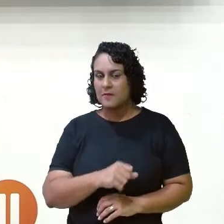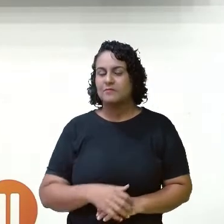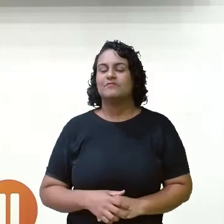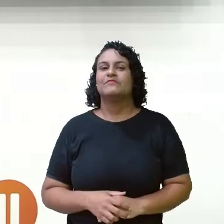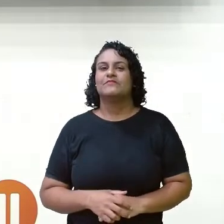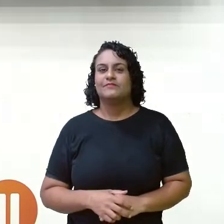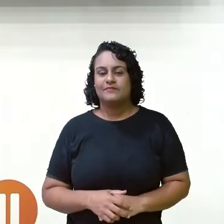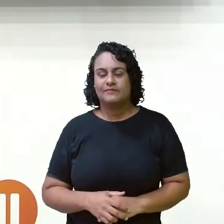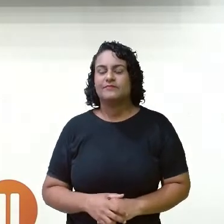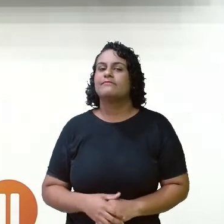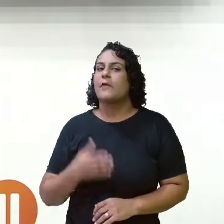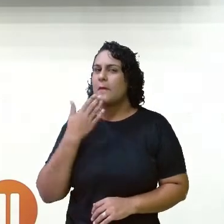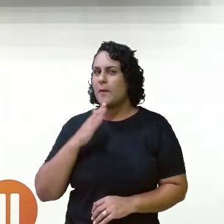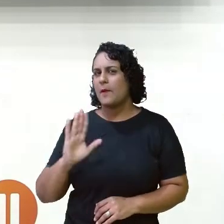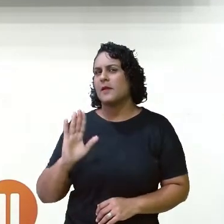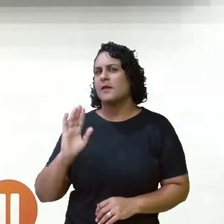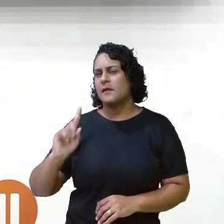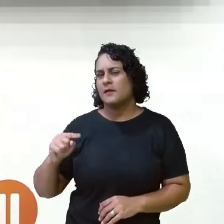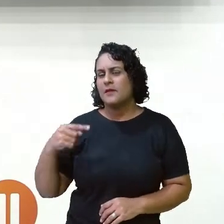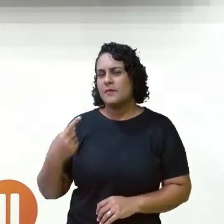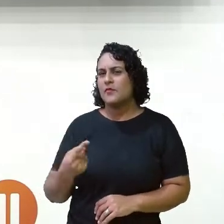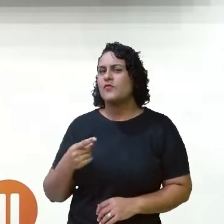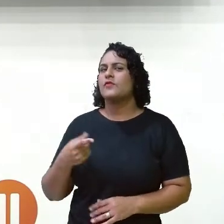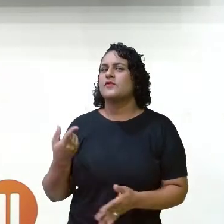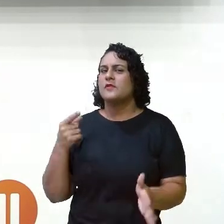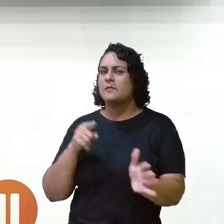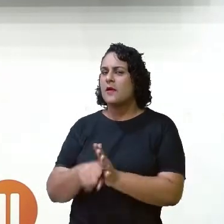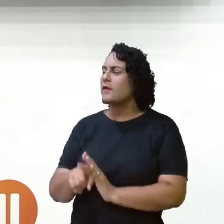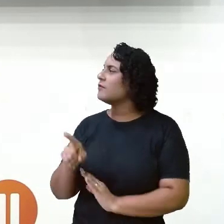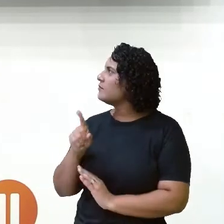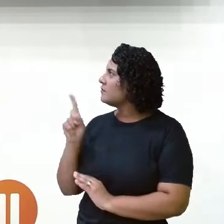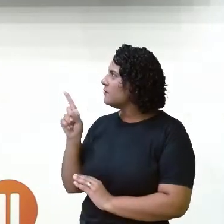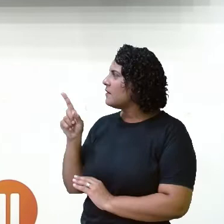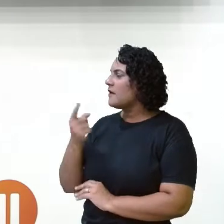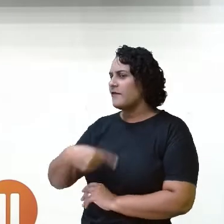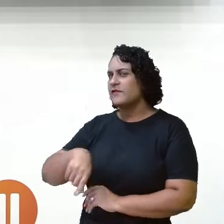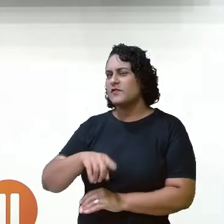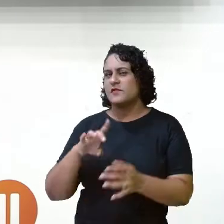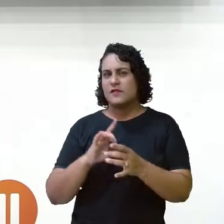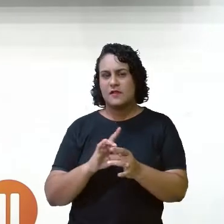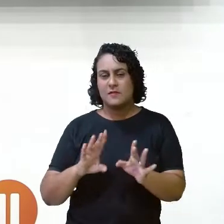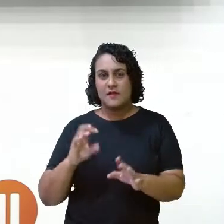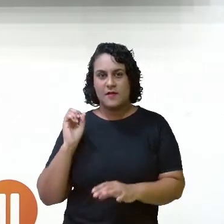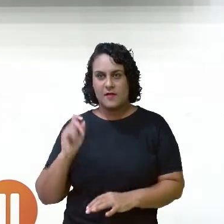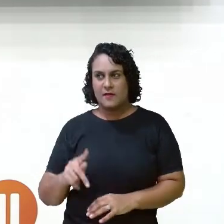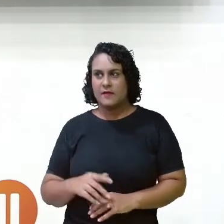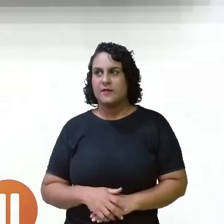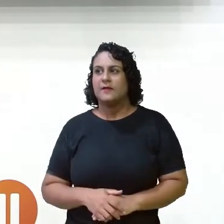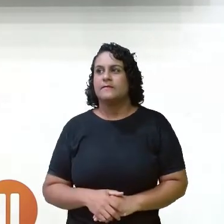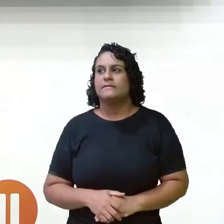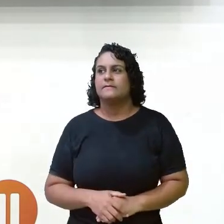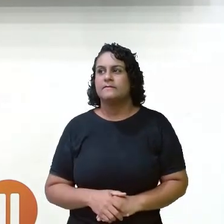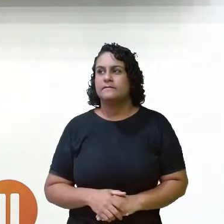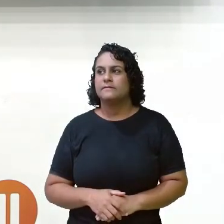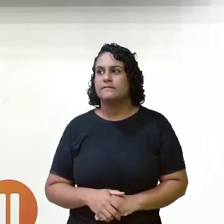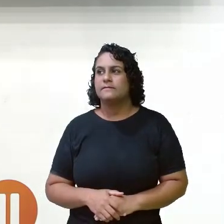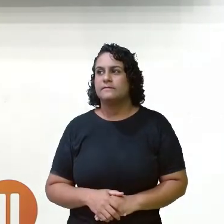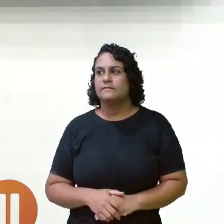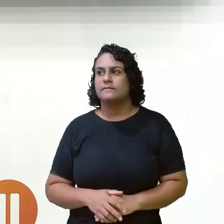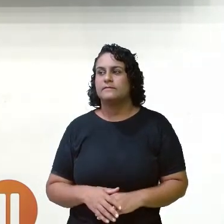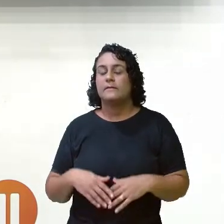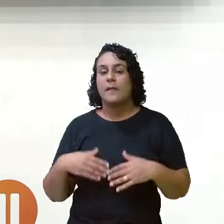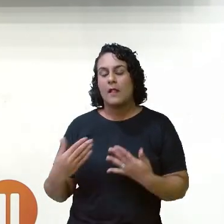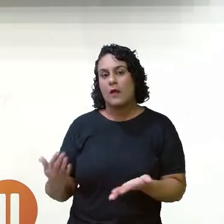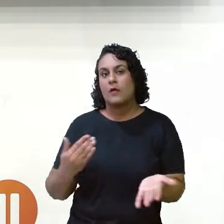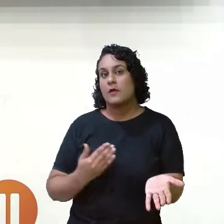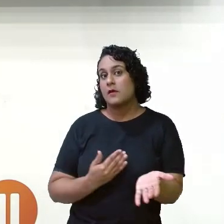rapidinho. Eu prometo que depois dessas questões vocês estão liberados, beleza? Vamos embora.